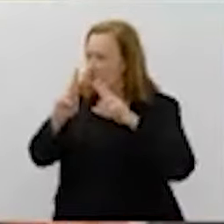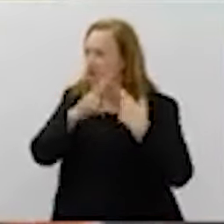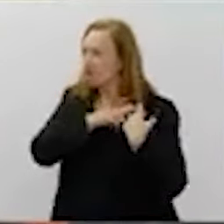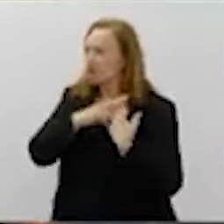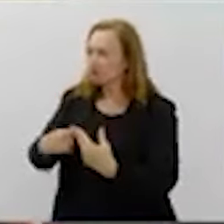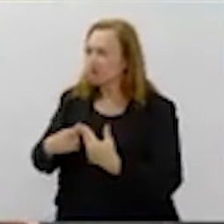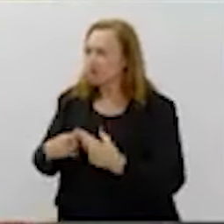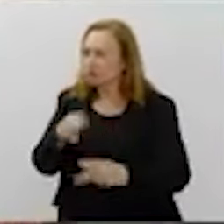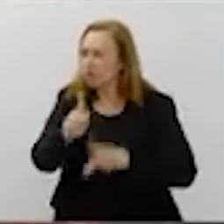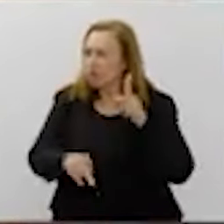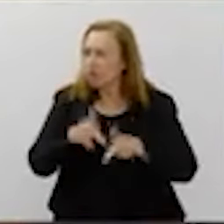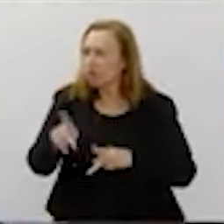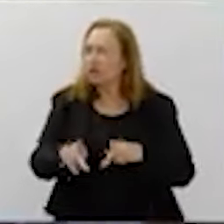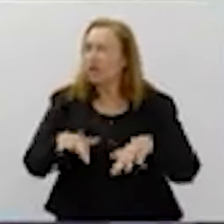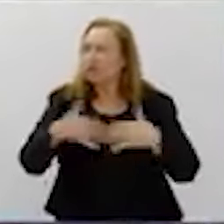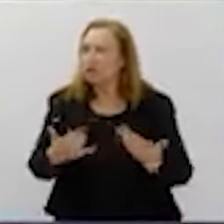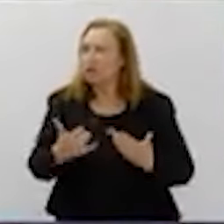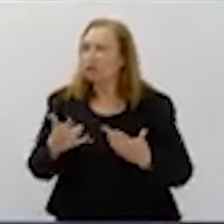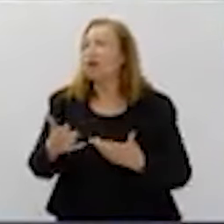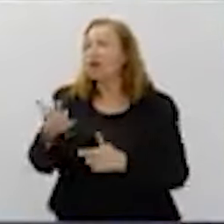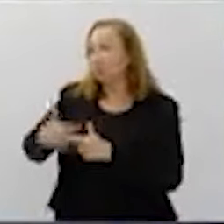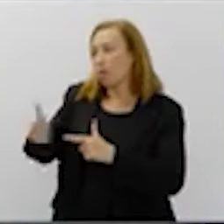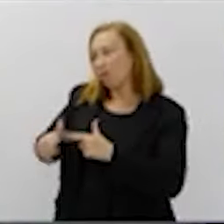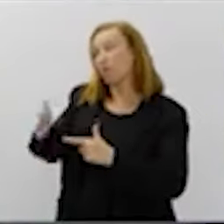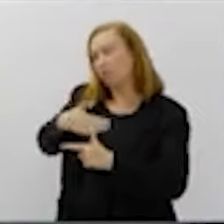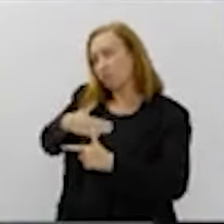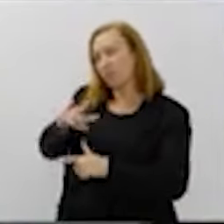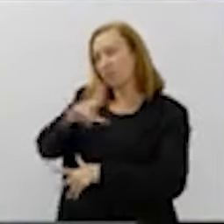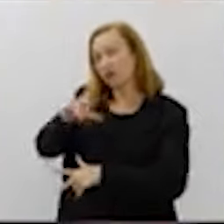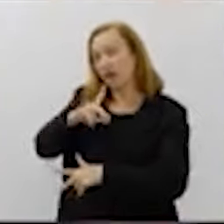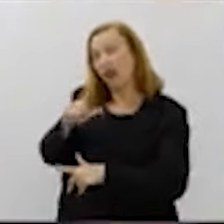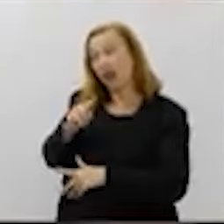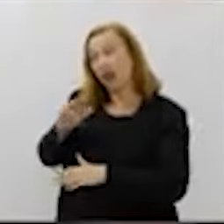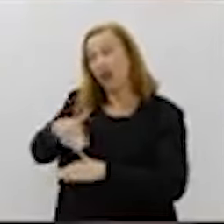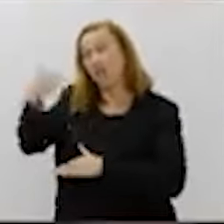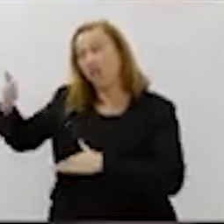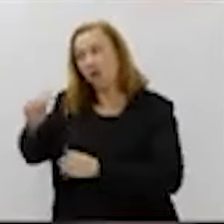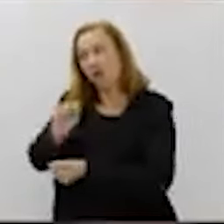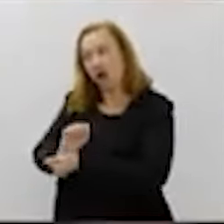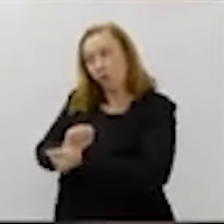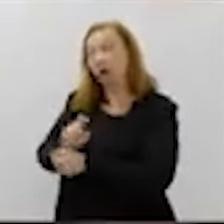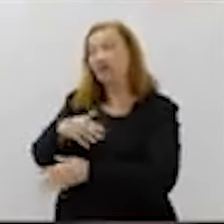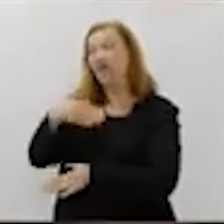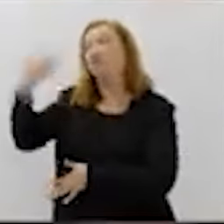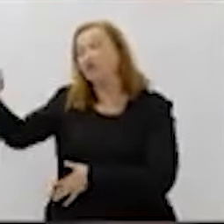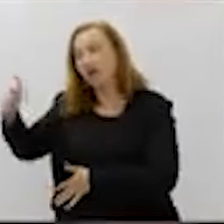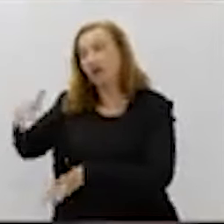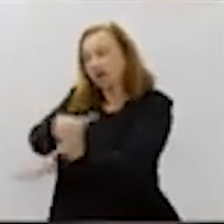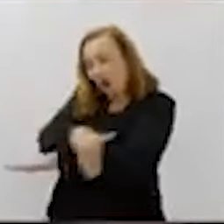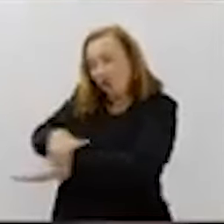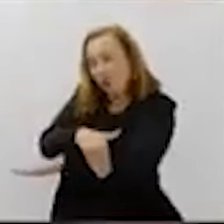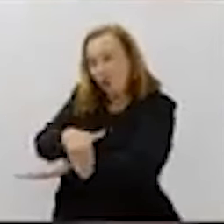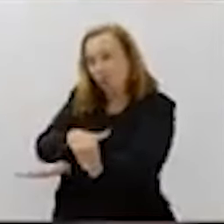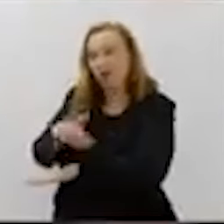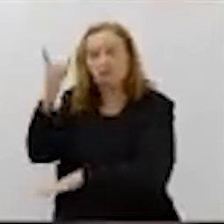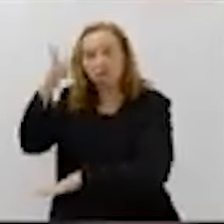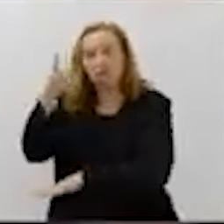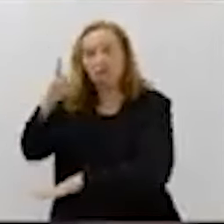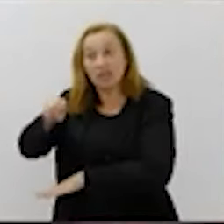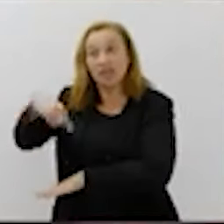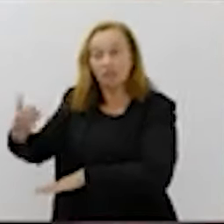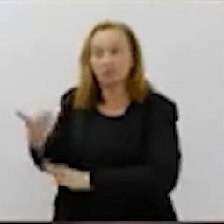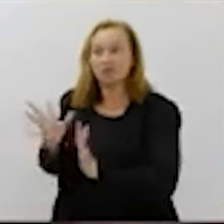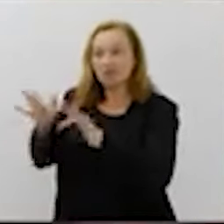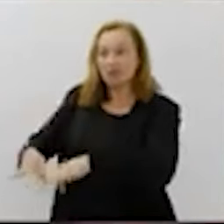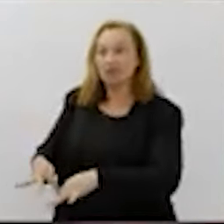Então, se você quiser arrumar um problema pessoal comigo, você arruma lá fora. Você me espera na rua ali fora. Depois Deputado. que acabar o plenário, aí